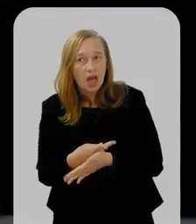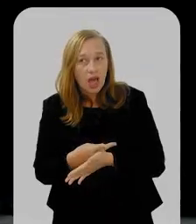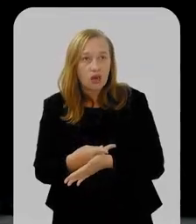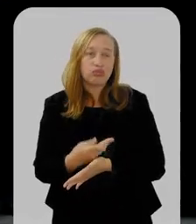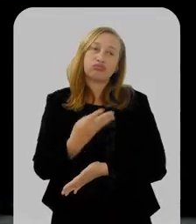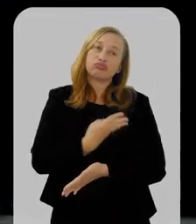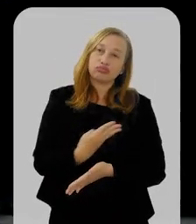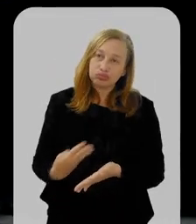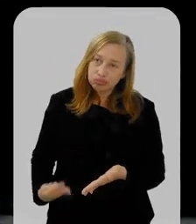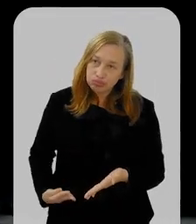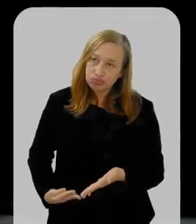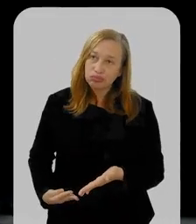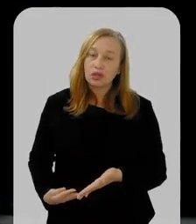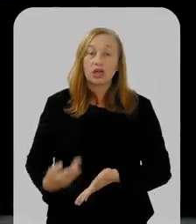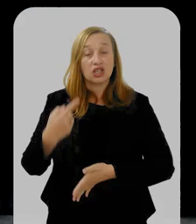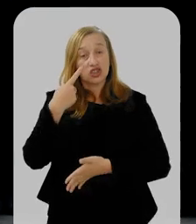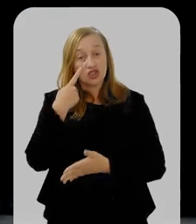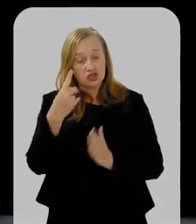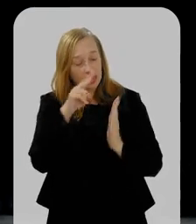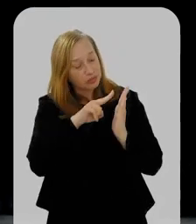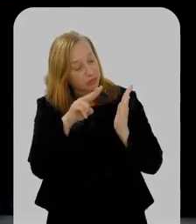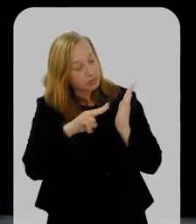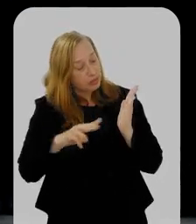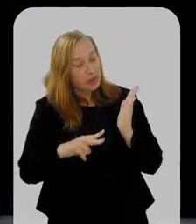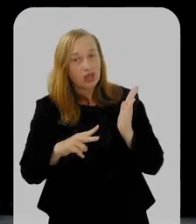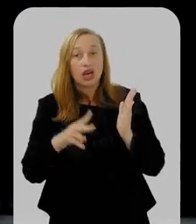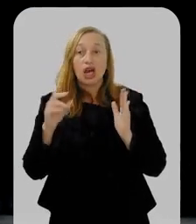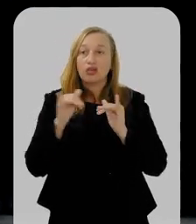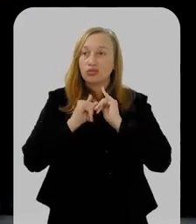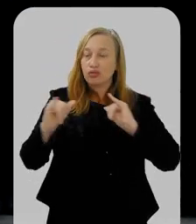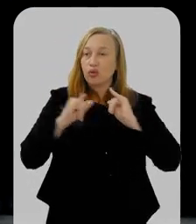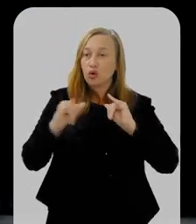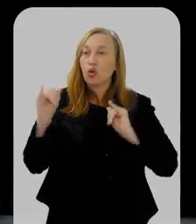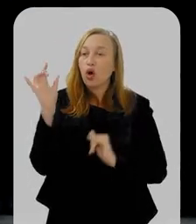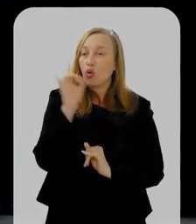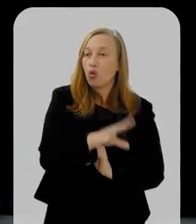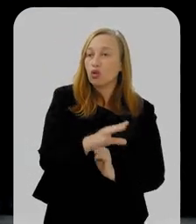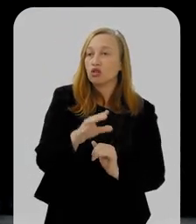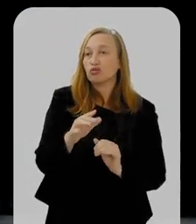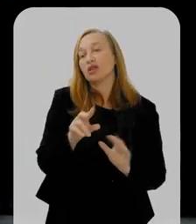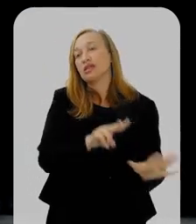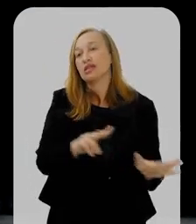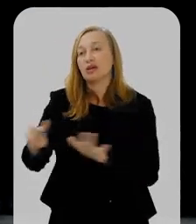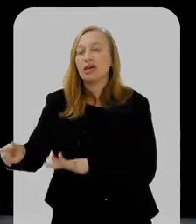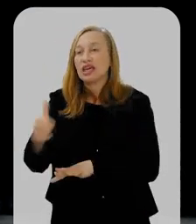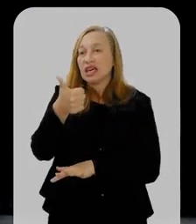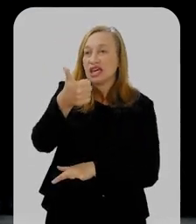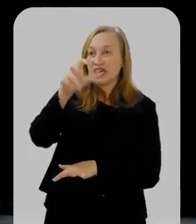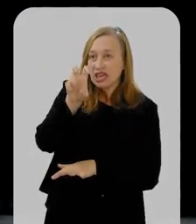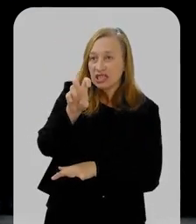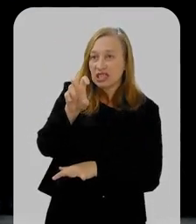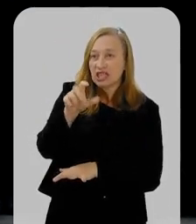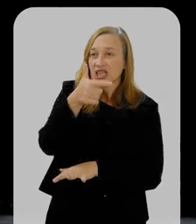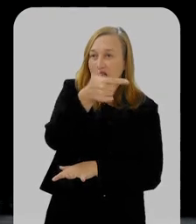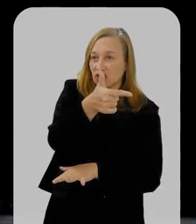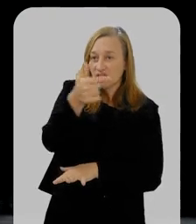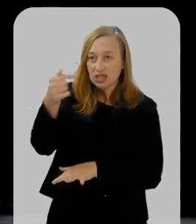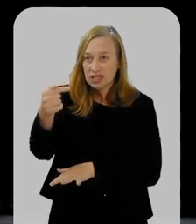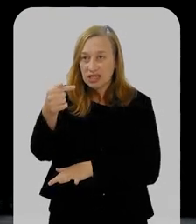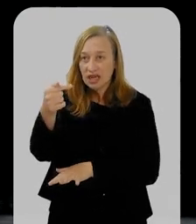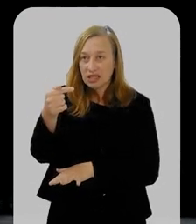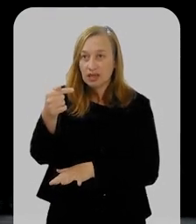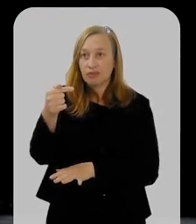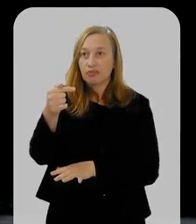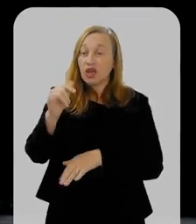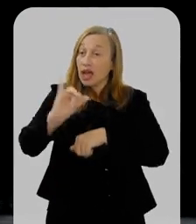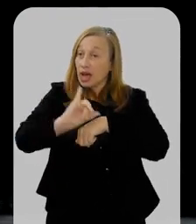por parte do poder público, ela também fica evidente quando a gente lê as notícias da última semana que foram divulgadas que 15 das 27 capitais do Brasil